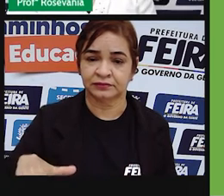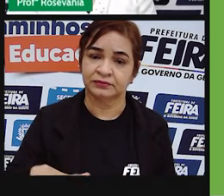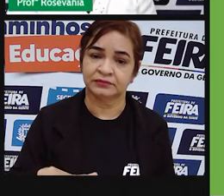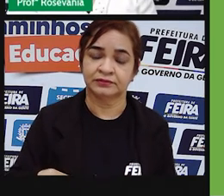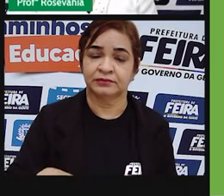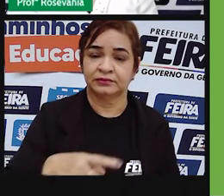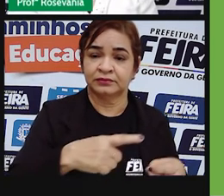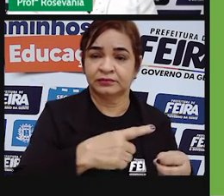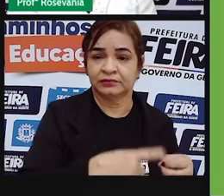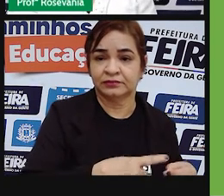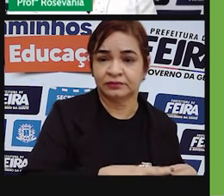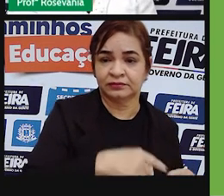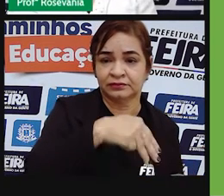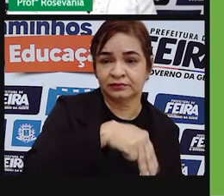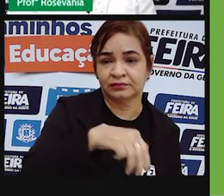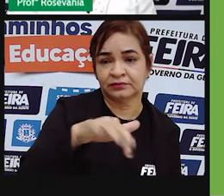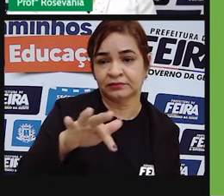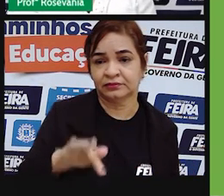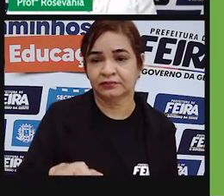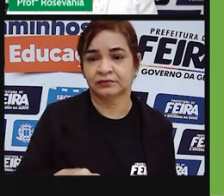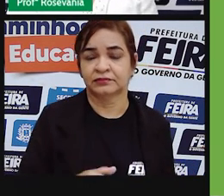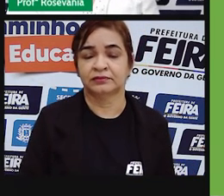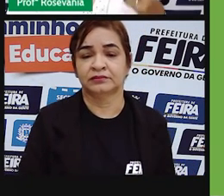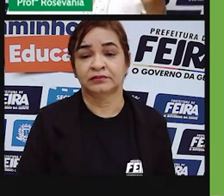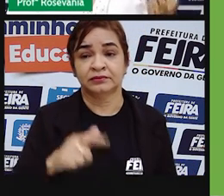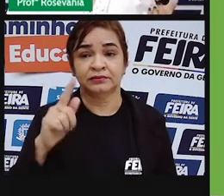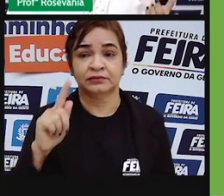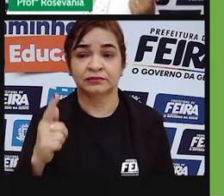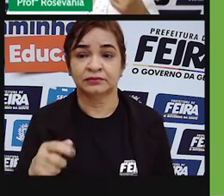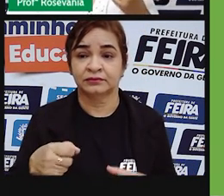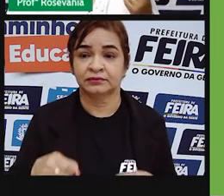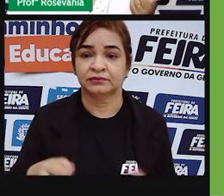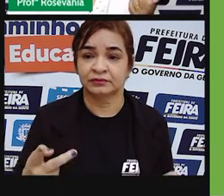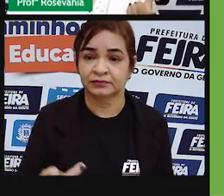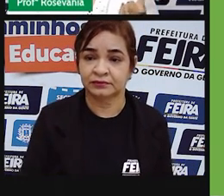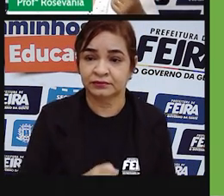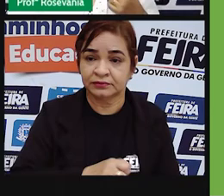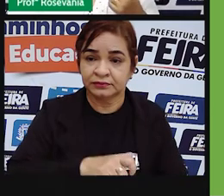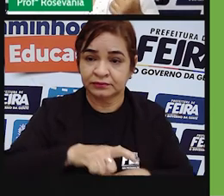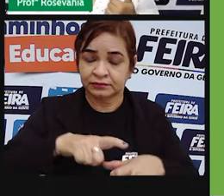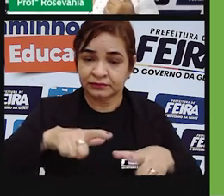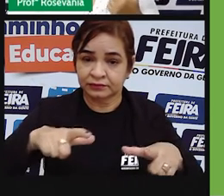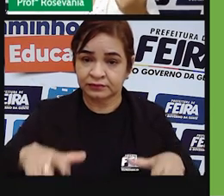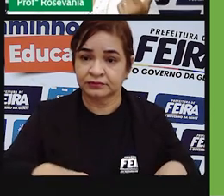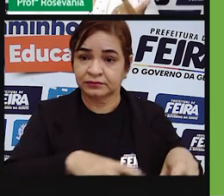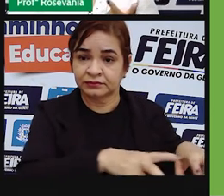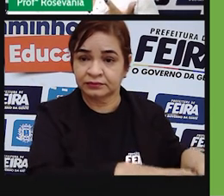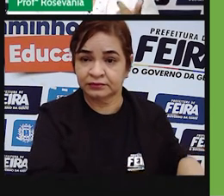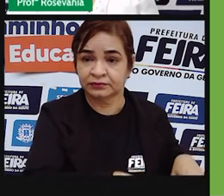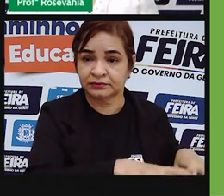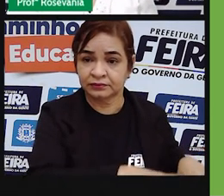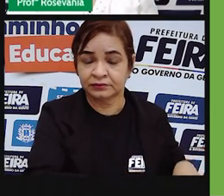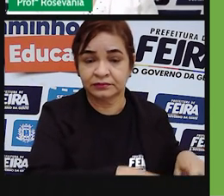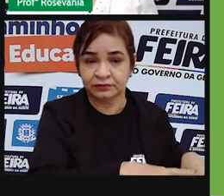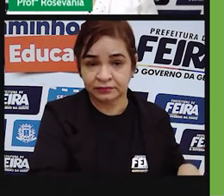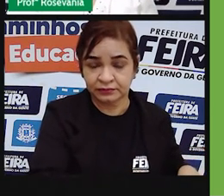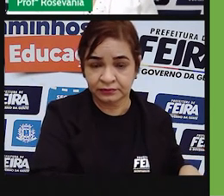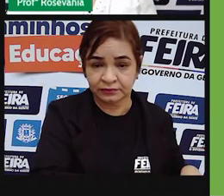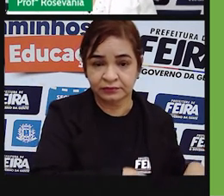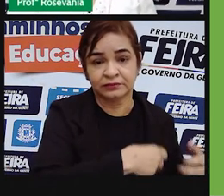interior do Mato Grosso Mato Grosso do Sul Goiás onde ocorre a expansão da pecuária e da